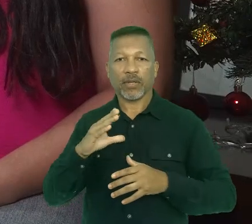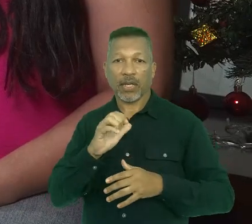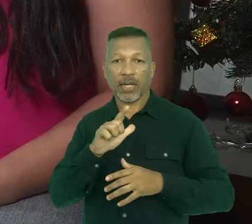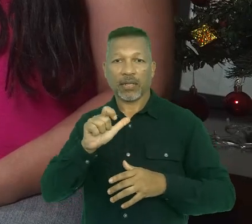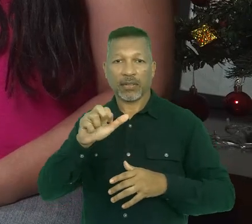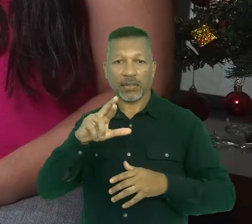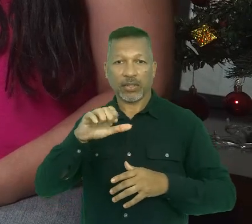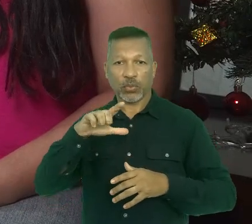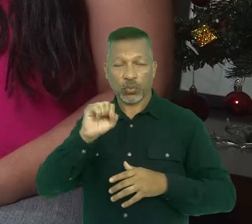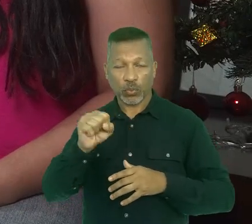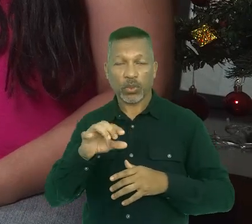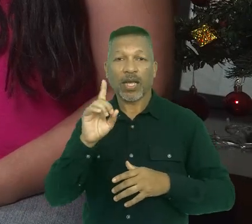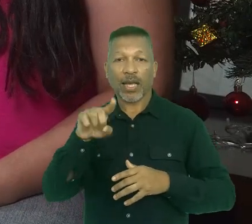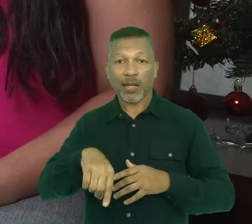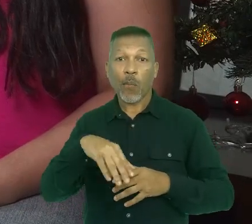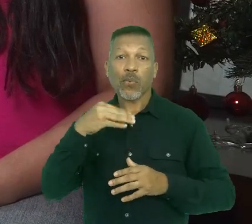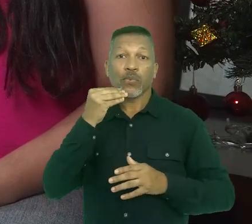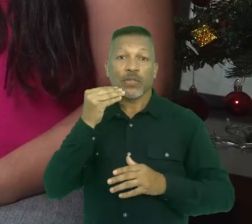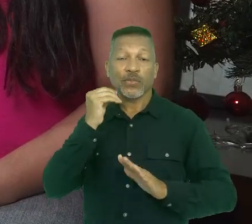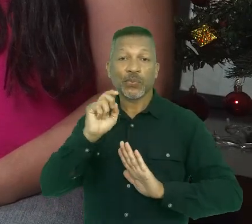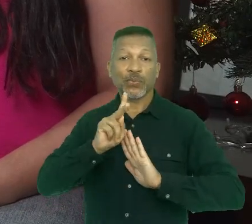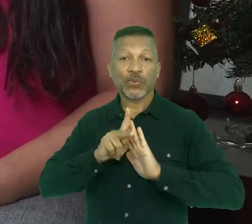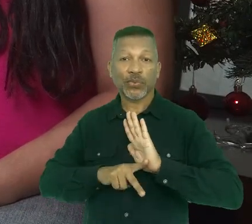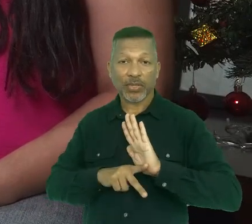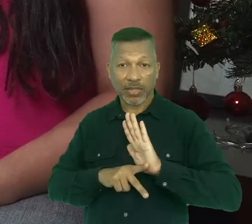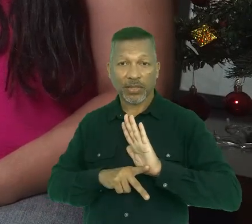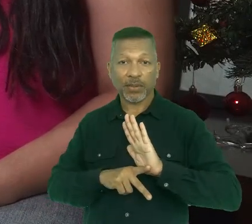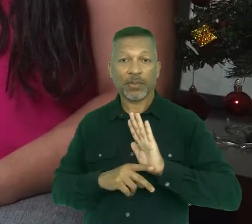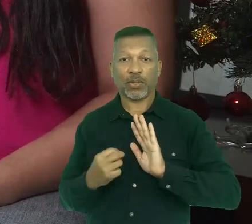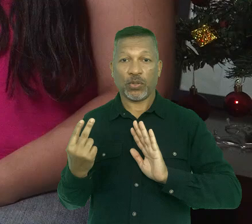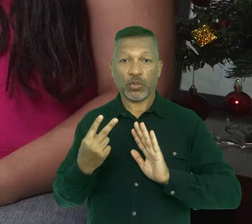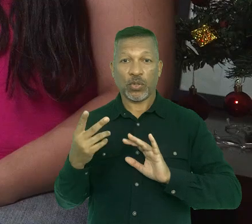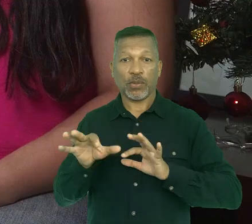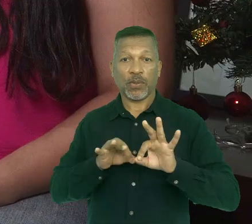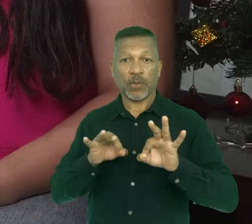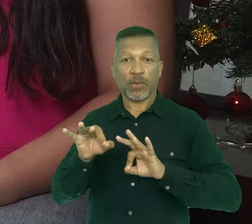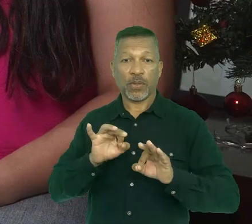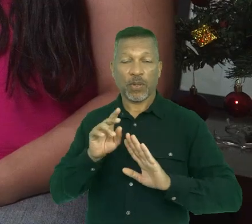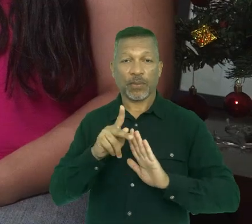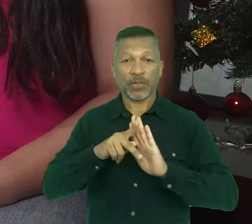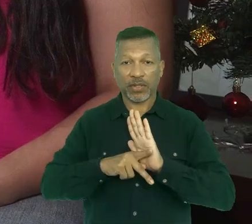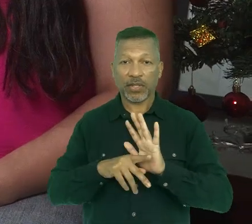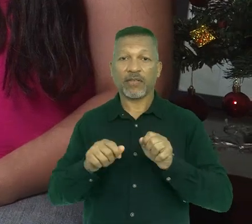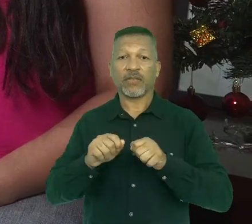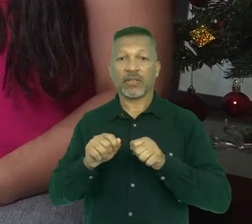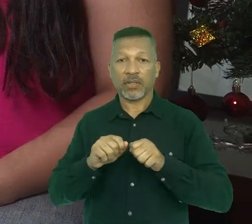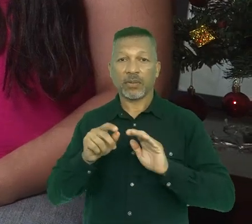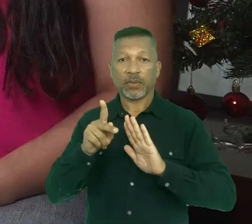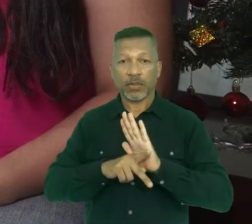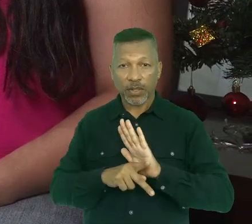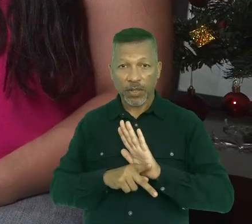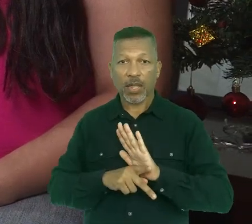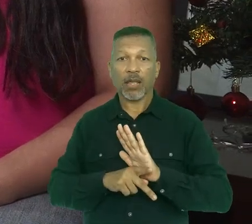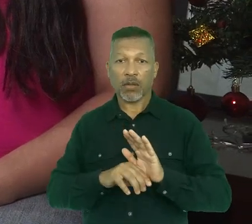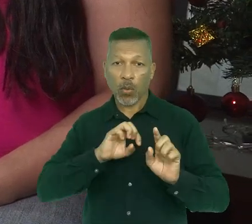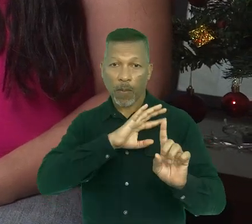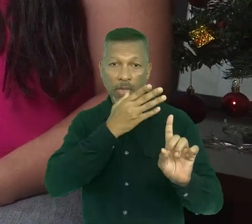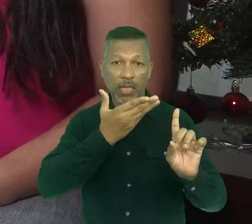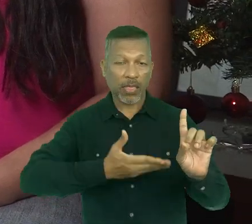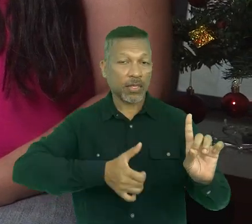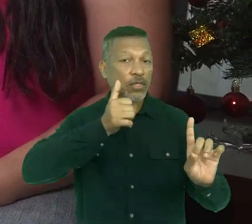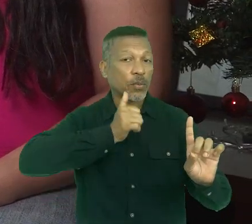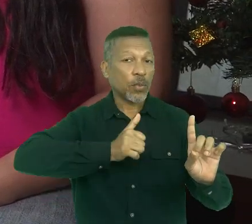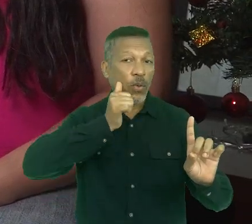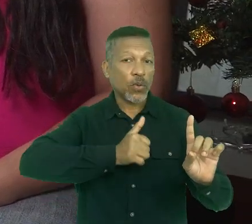Carlinho. E aí surgiu a oportunidade de um projeto, da gente fazer um projeto. E fizemos um projeto em homenagem às mulheres do